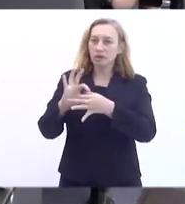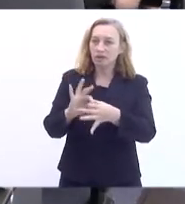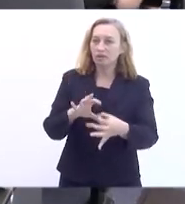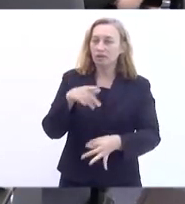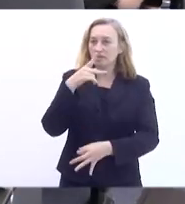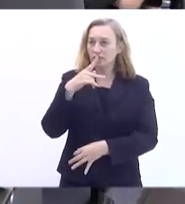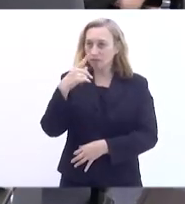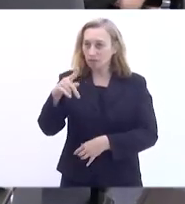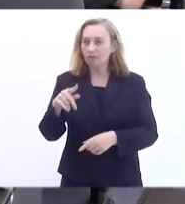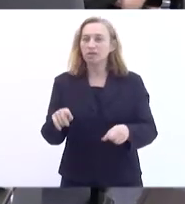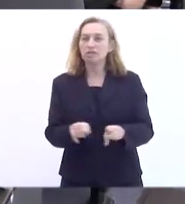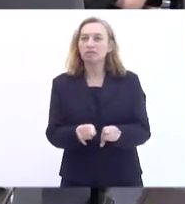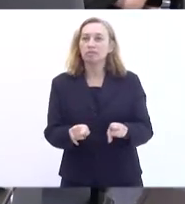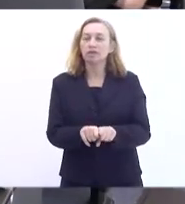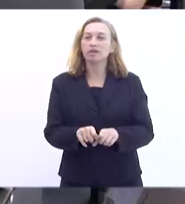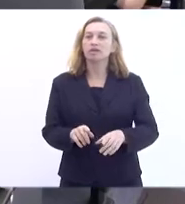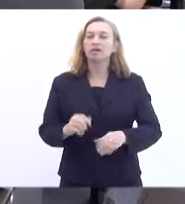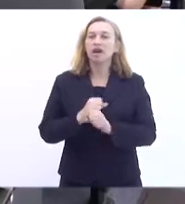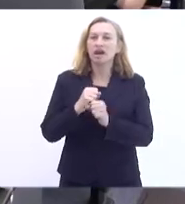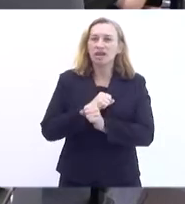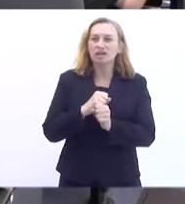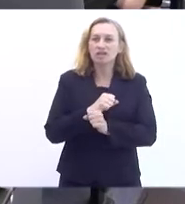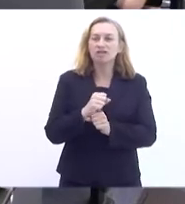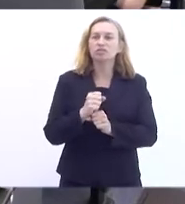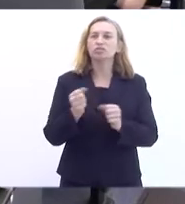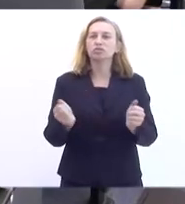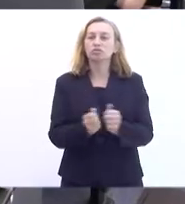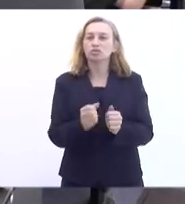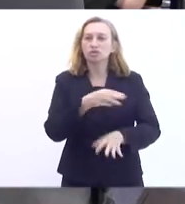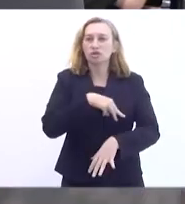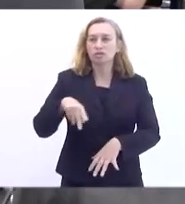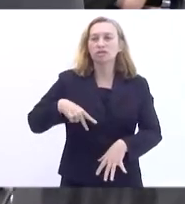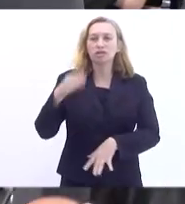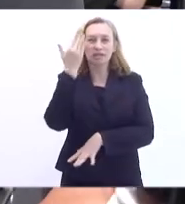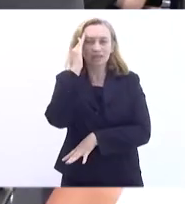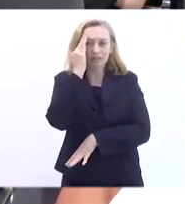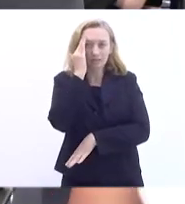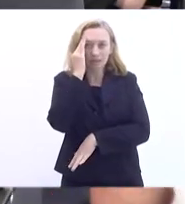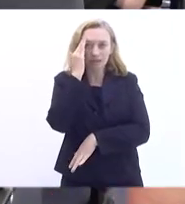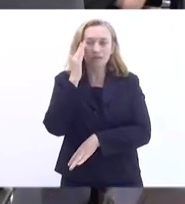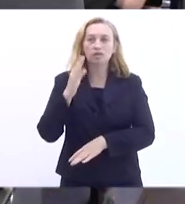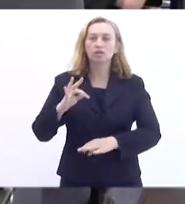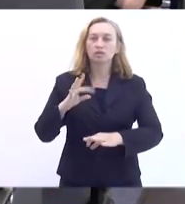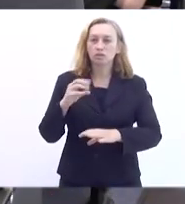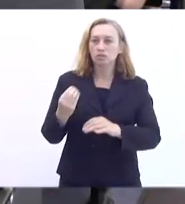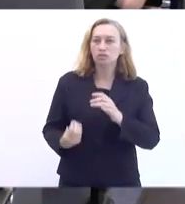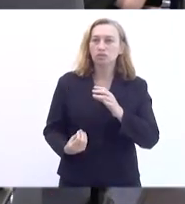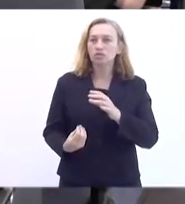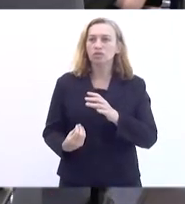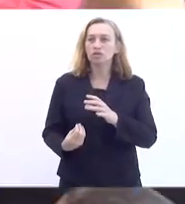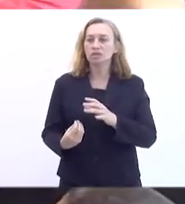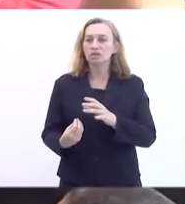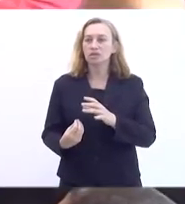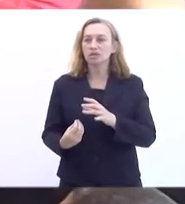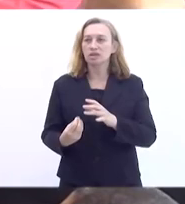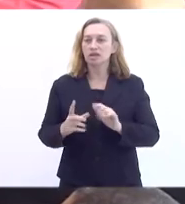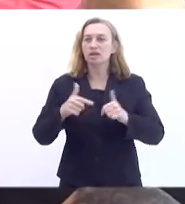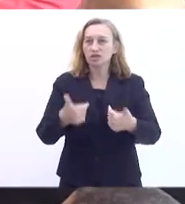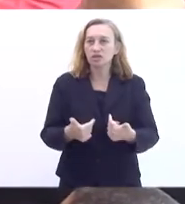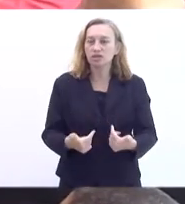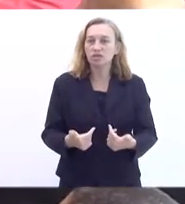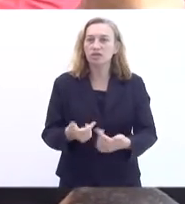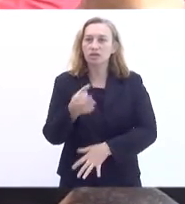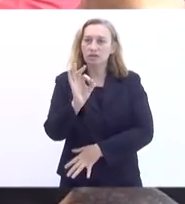ao Ministério Público e esse entendimento que que fez com que a recomendação fosse produzida Eu acho que é o mais Óbvio